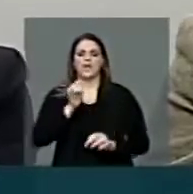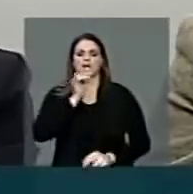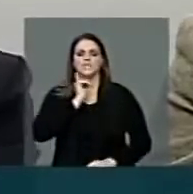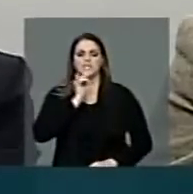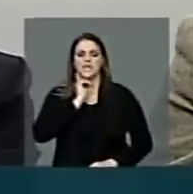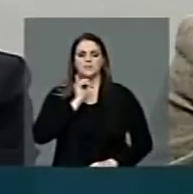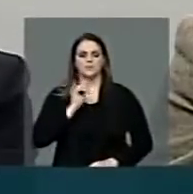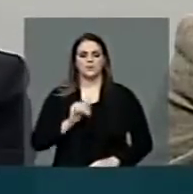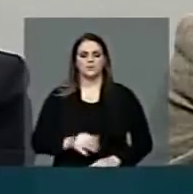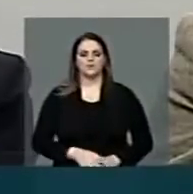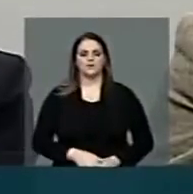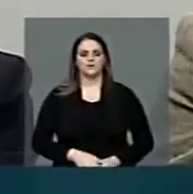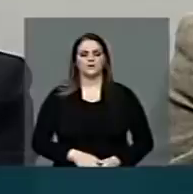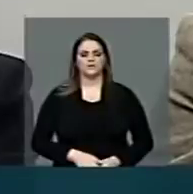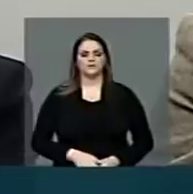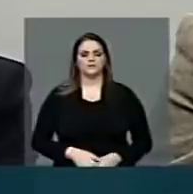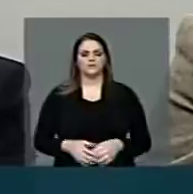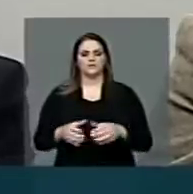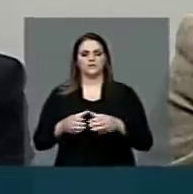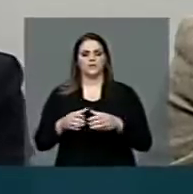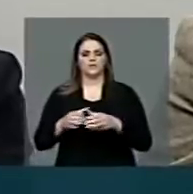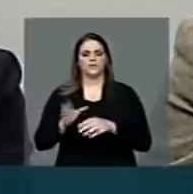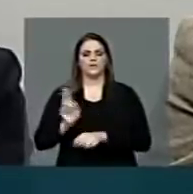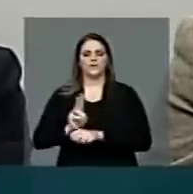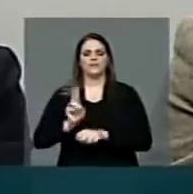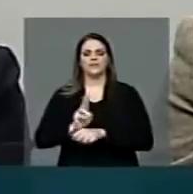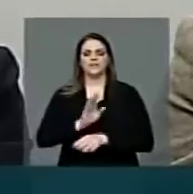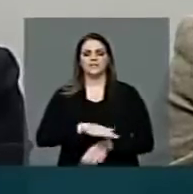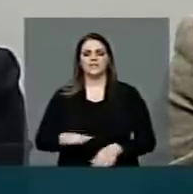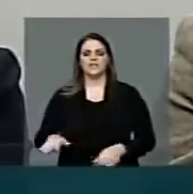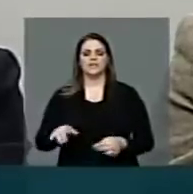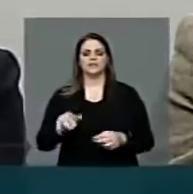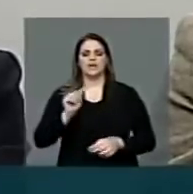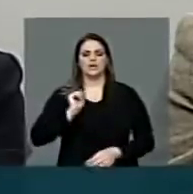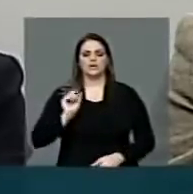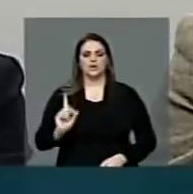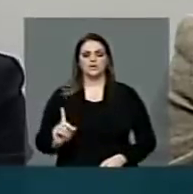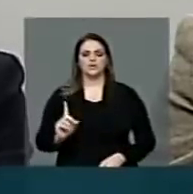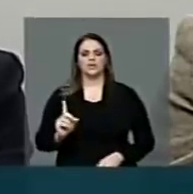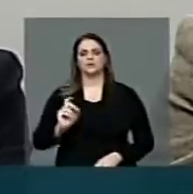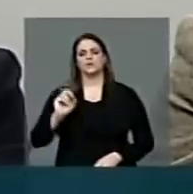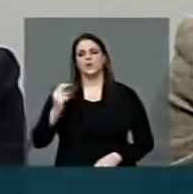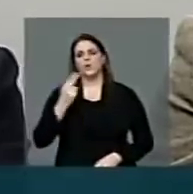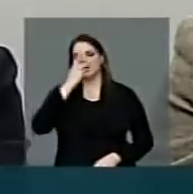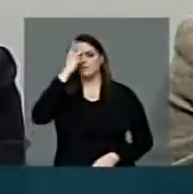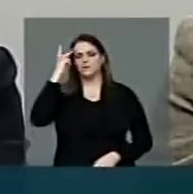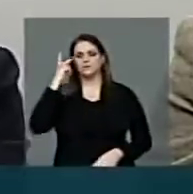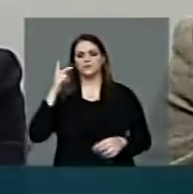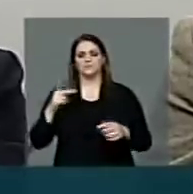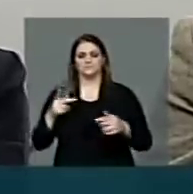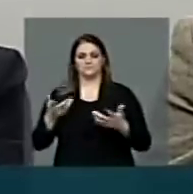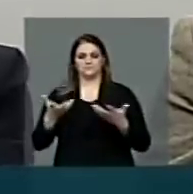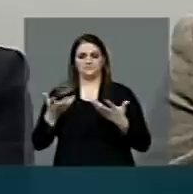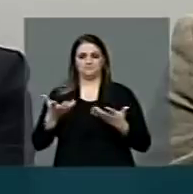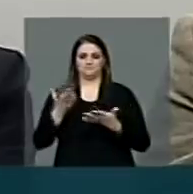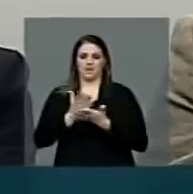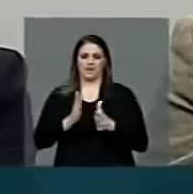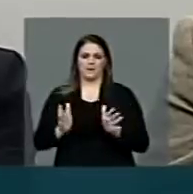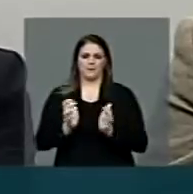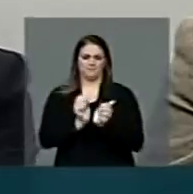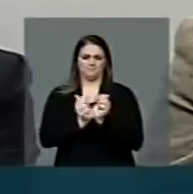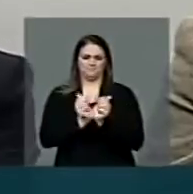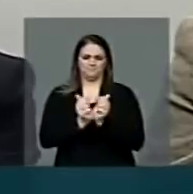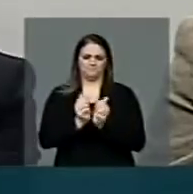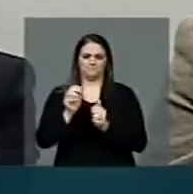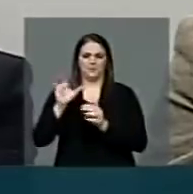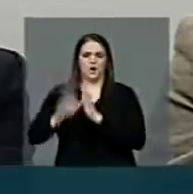exemplo, o movimento de defesa das crianças e dos adolescentes, as pessoas engajadas no enfrentamento do tráfico de pessoas, as